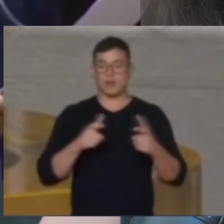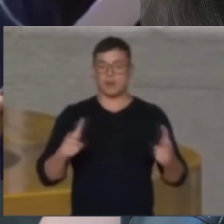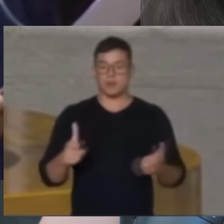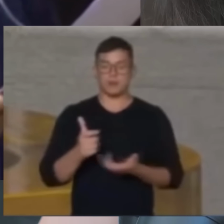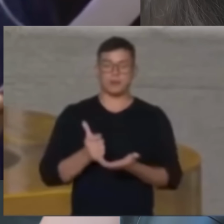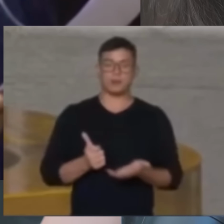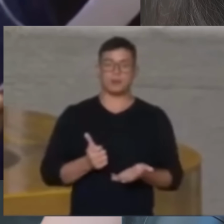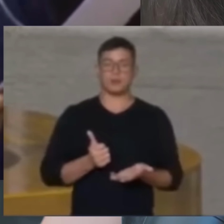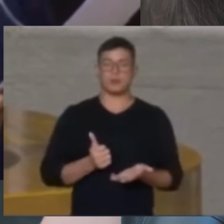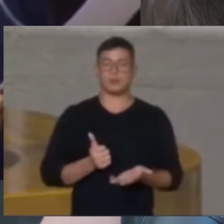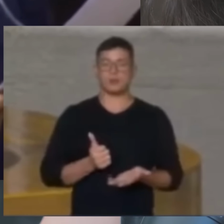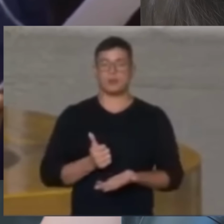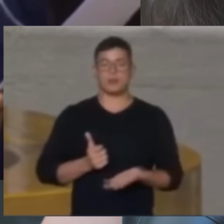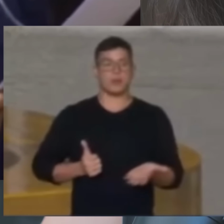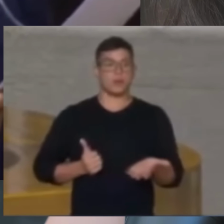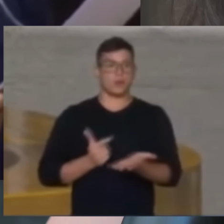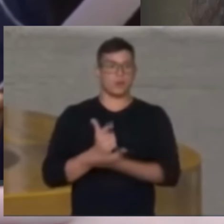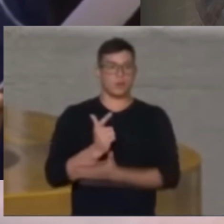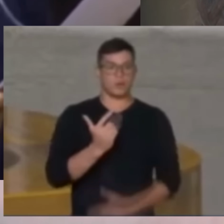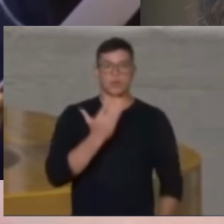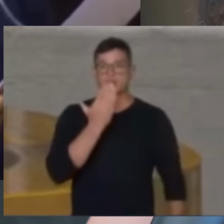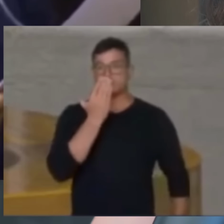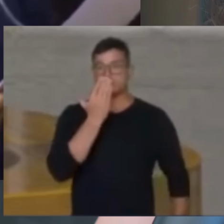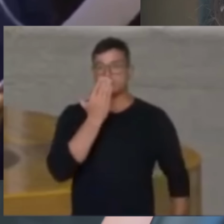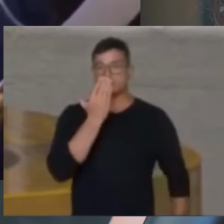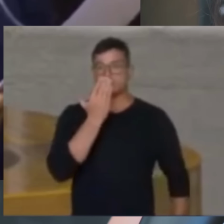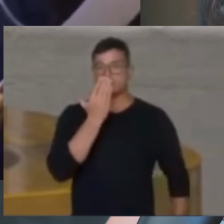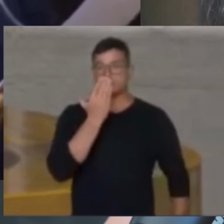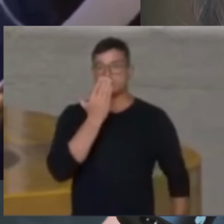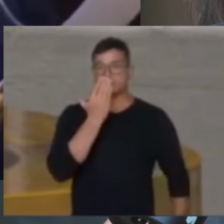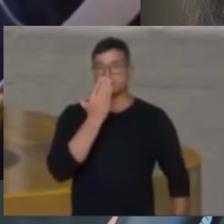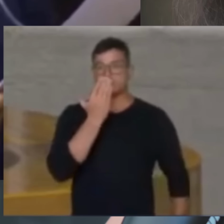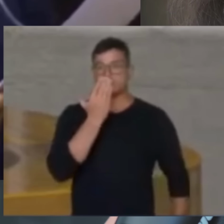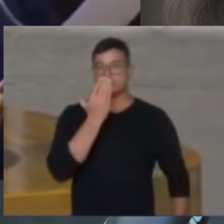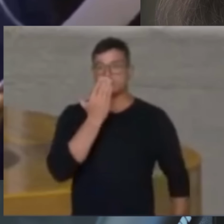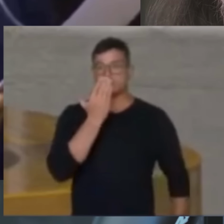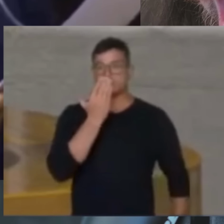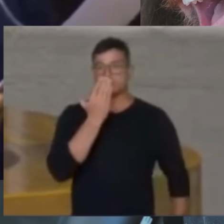alimentos calóricos ricos em gordura.